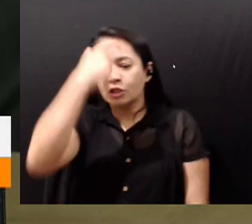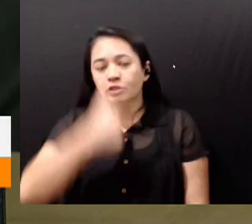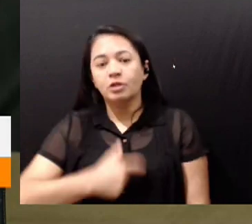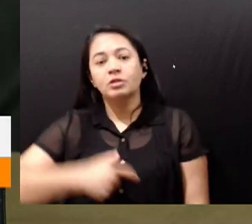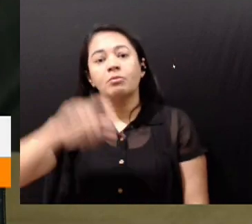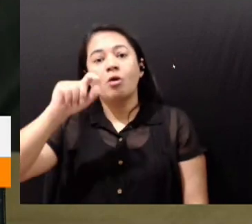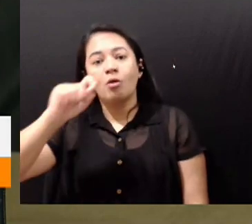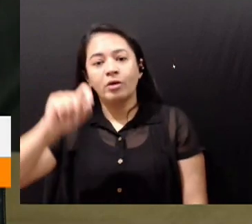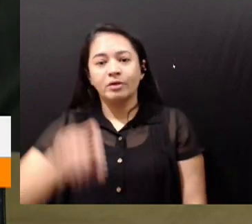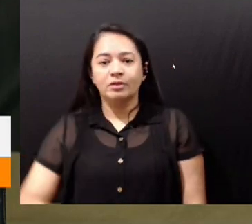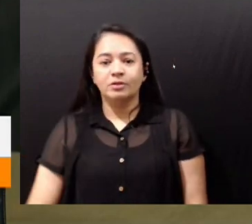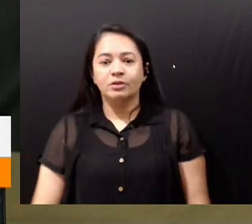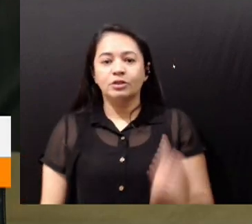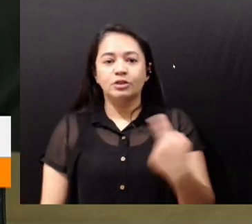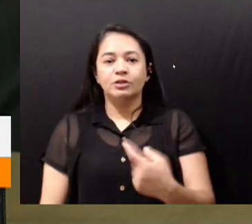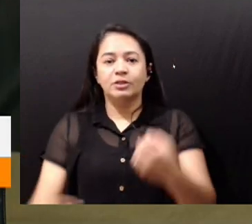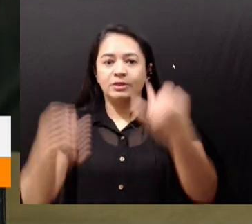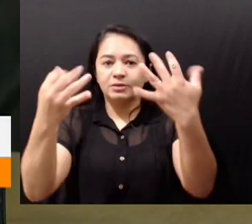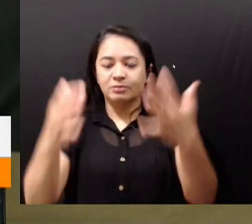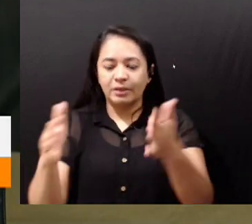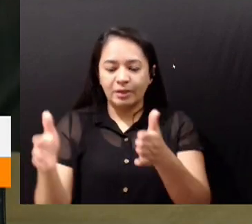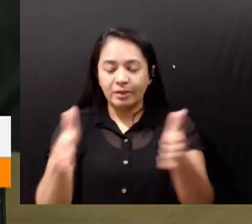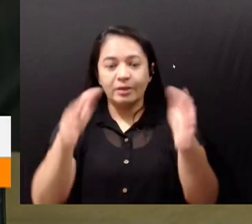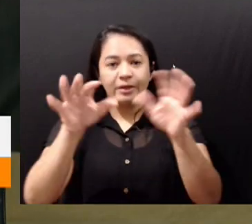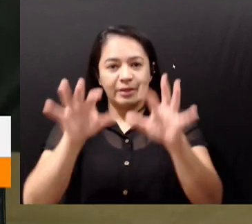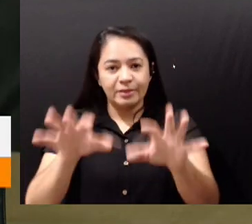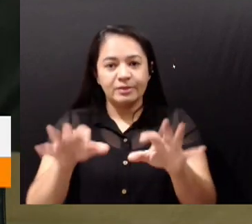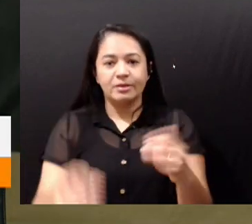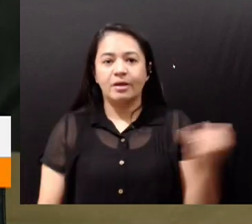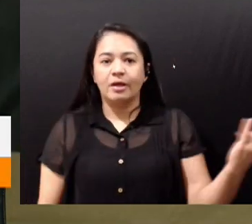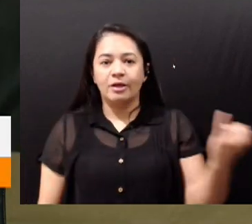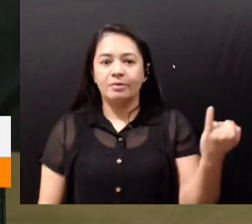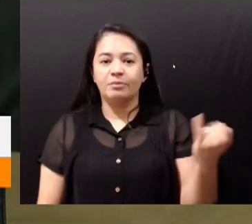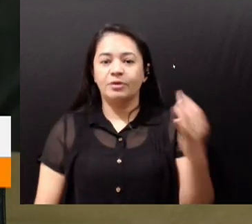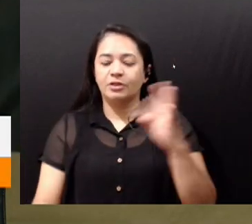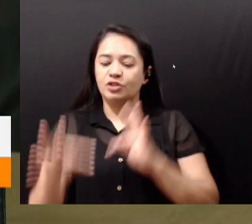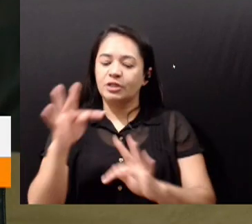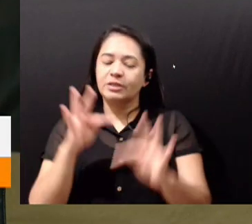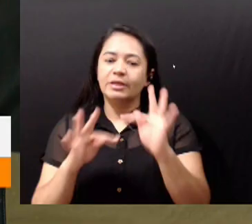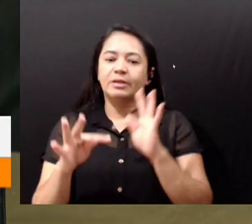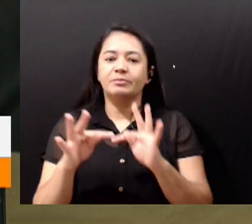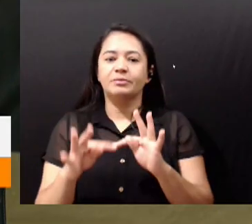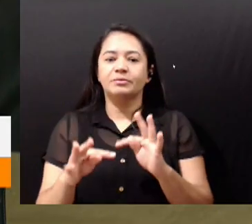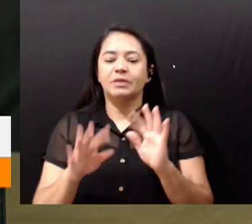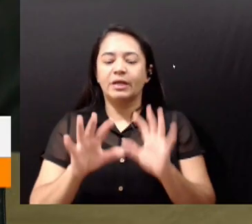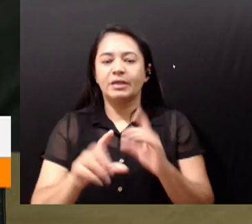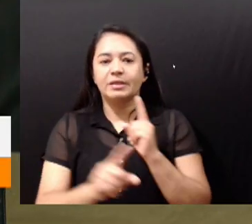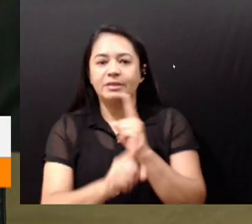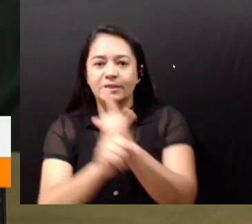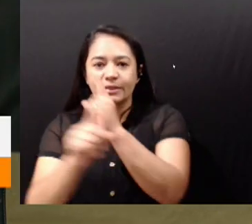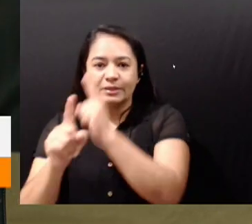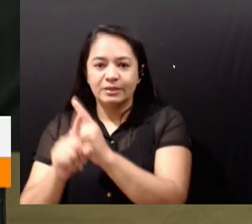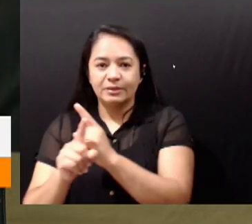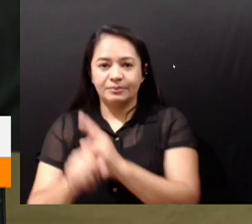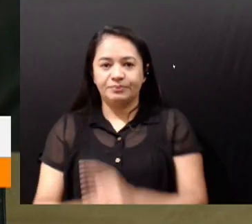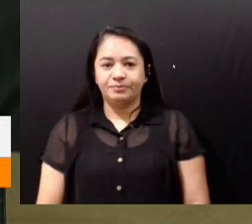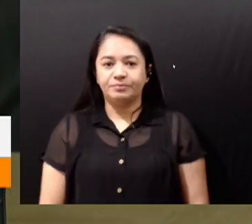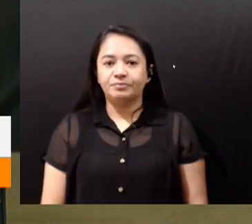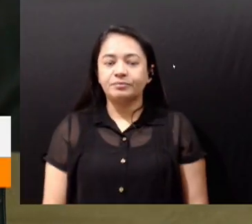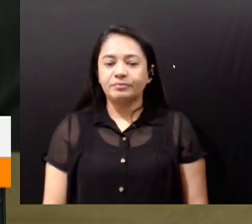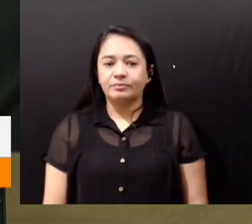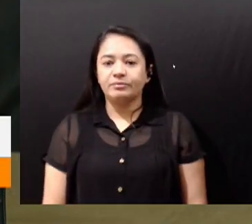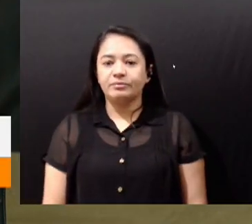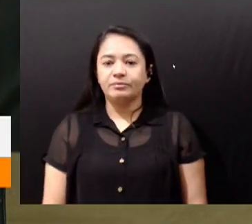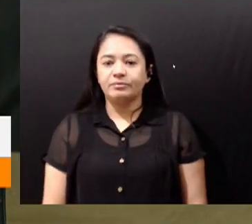poder traçar aí esse caminho. Então, é importante a terapia, é importante esse atendimento multidisciplinar. 8h53, a gente vai